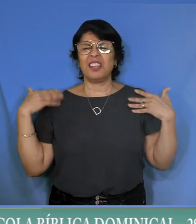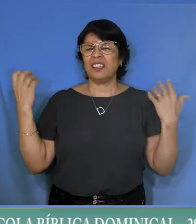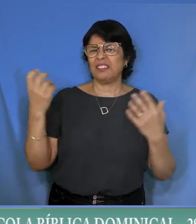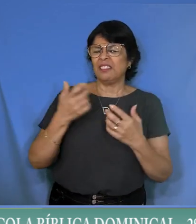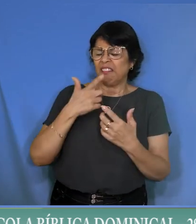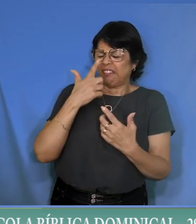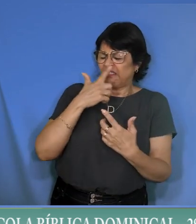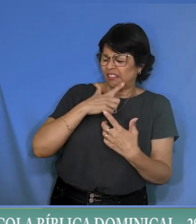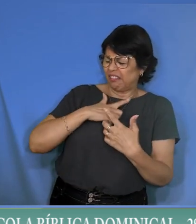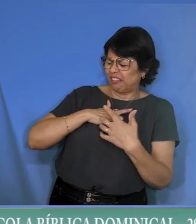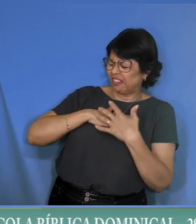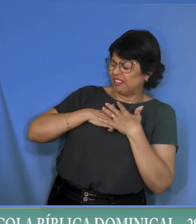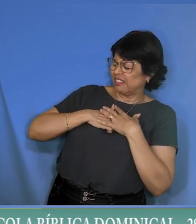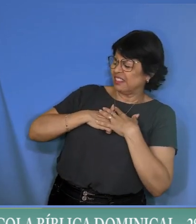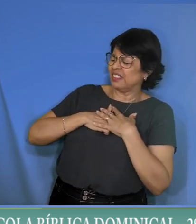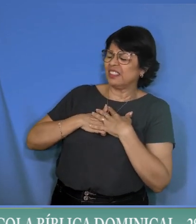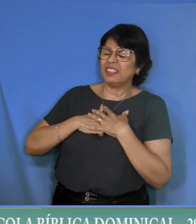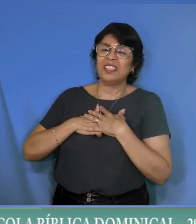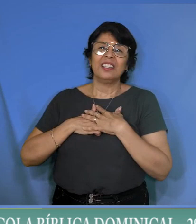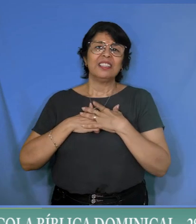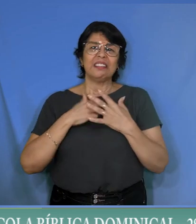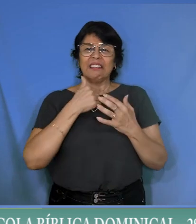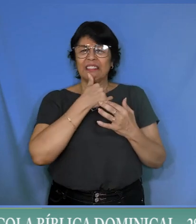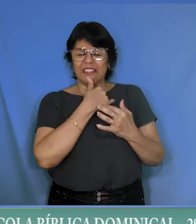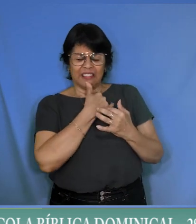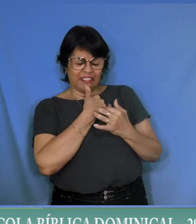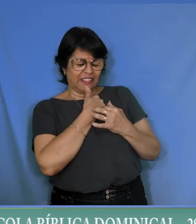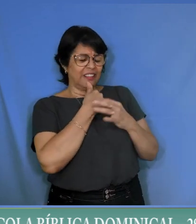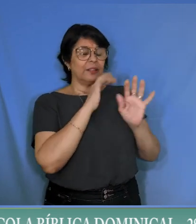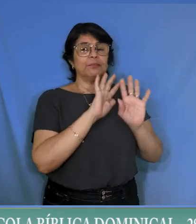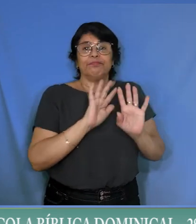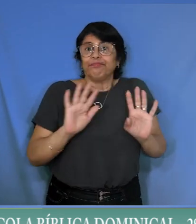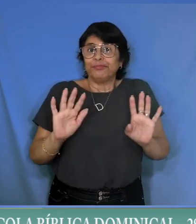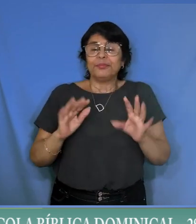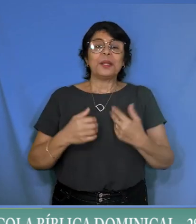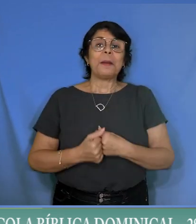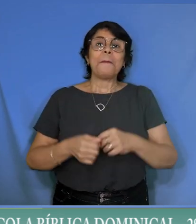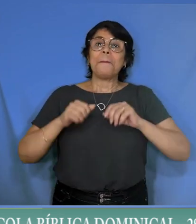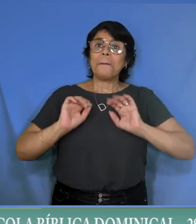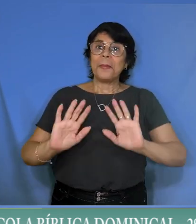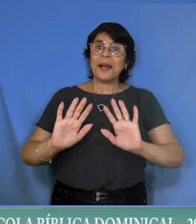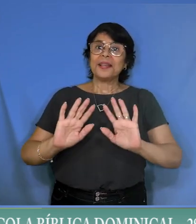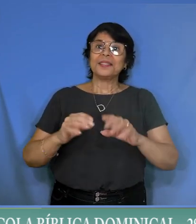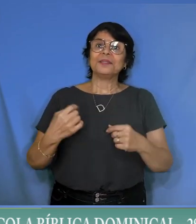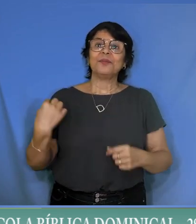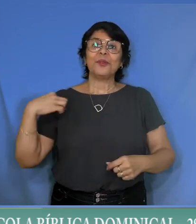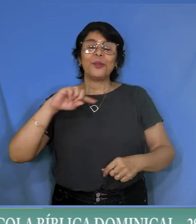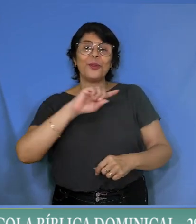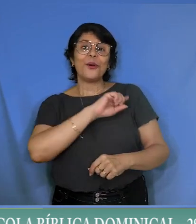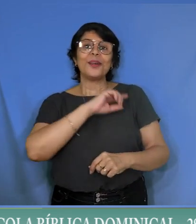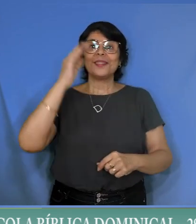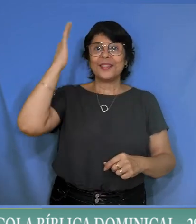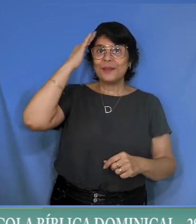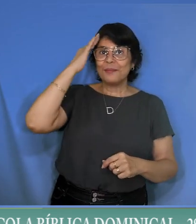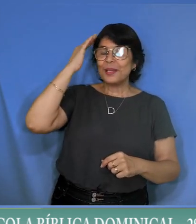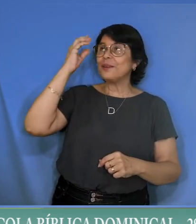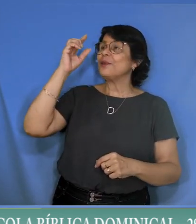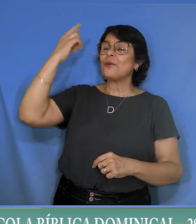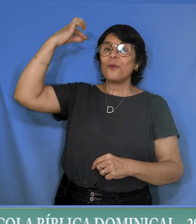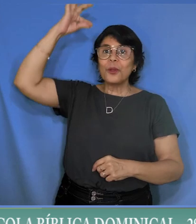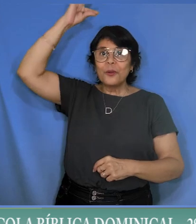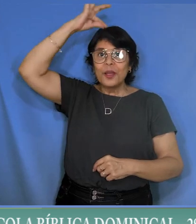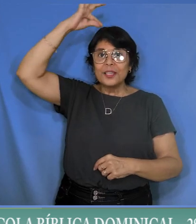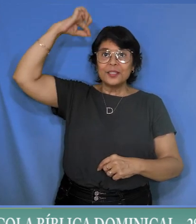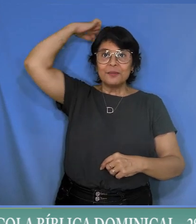Deus respondem ao Espírito Santo que habita nele desse jeito, alegrando o Espírito no comportamento.